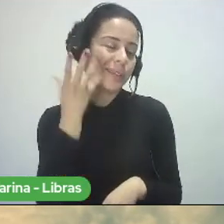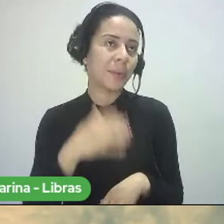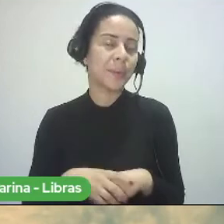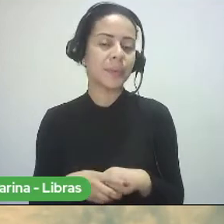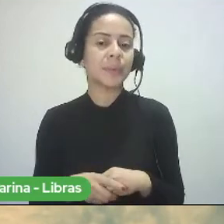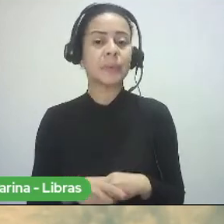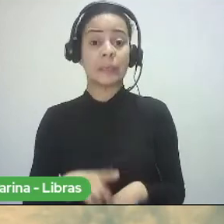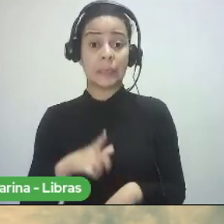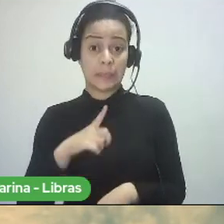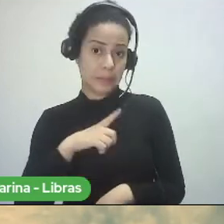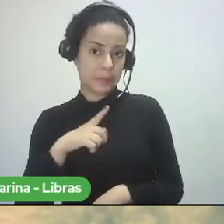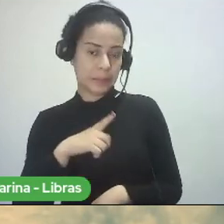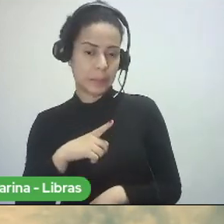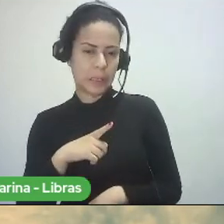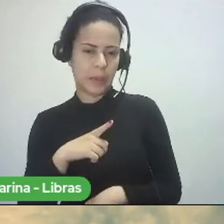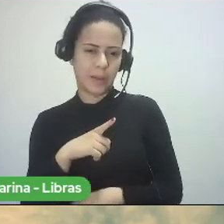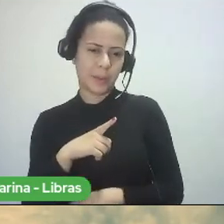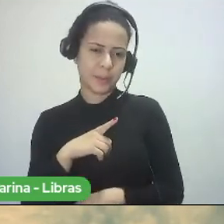uma